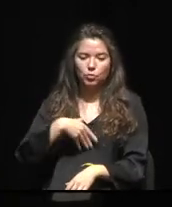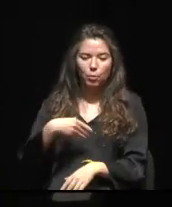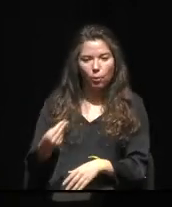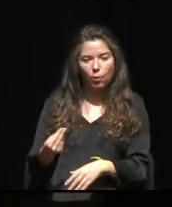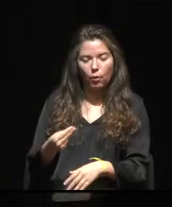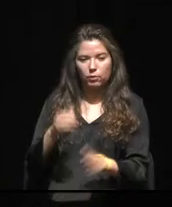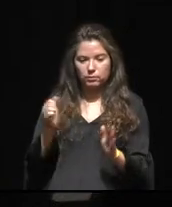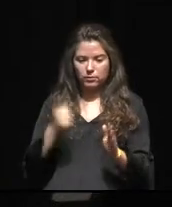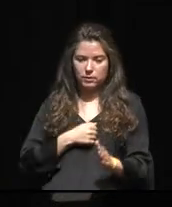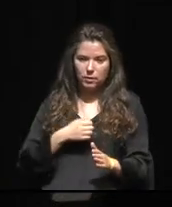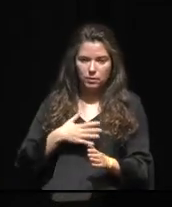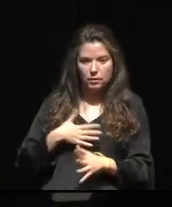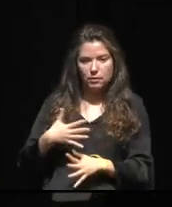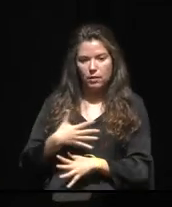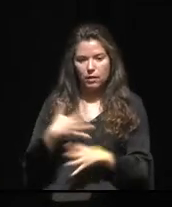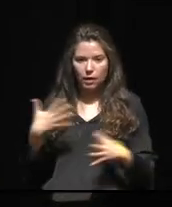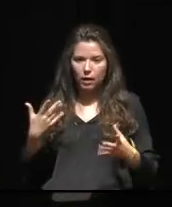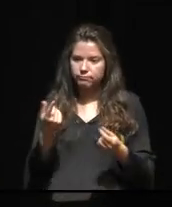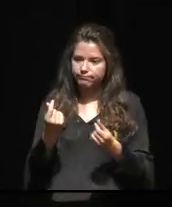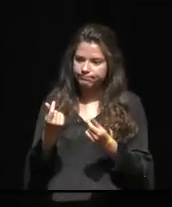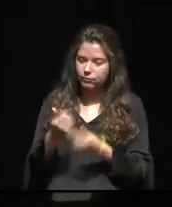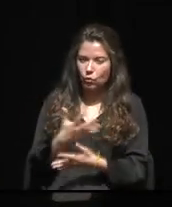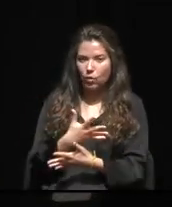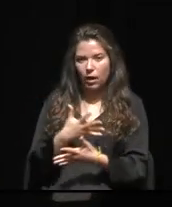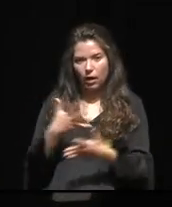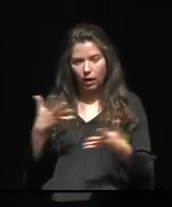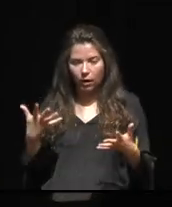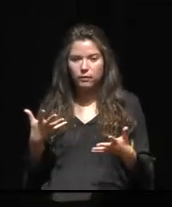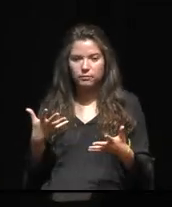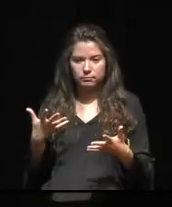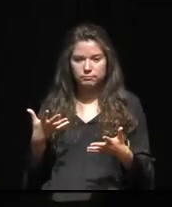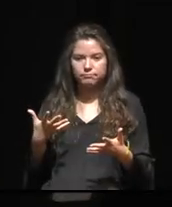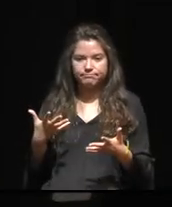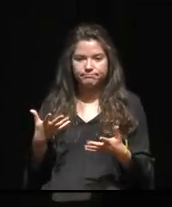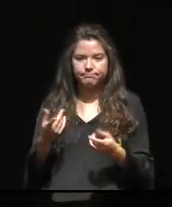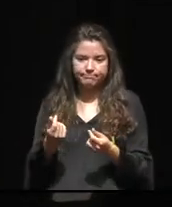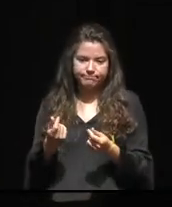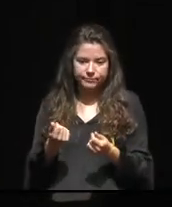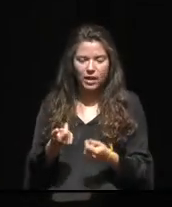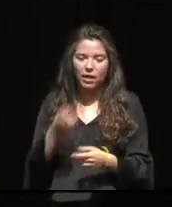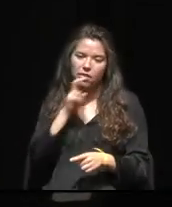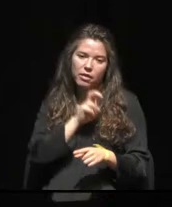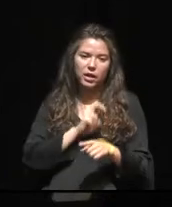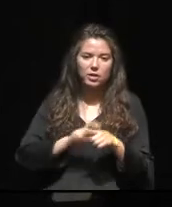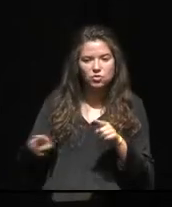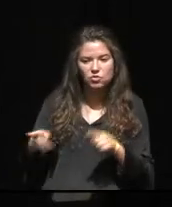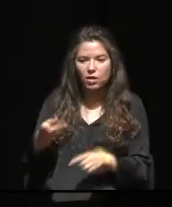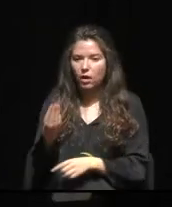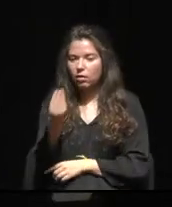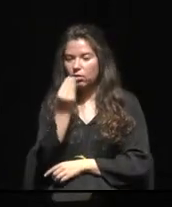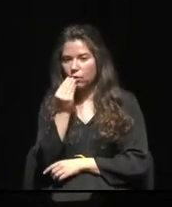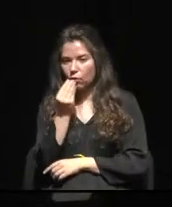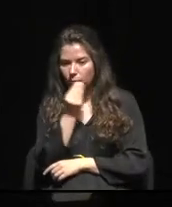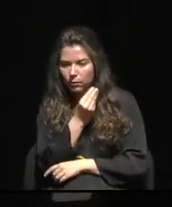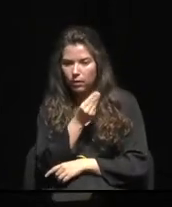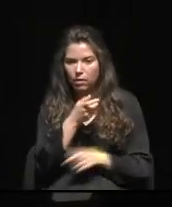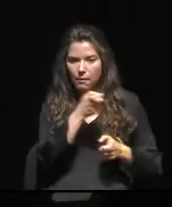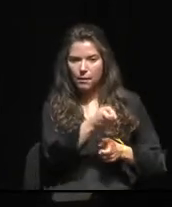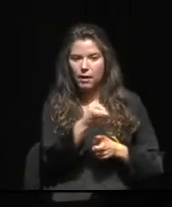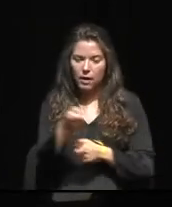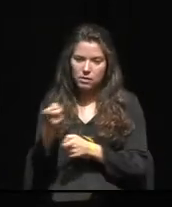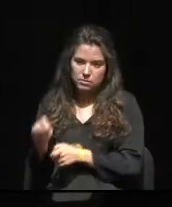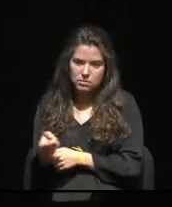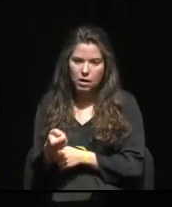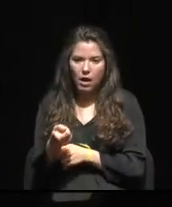as grandes empresas o grande o grande capital na energia na alimentação no armamento